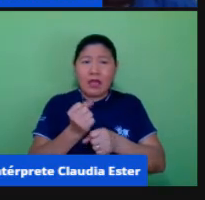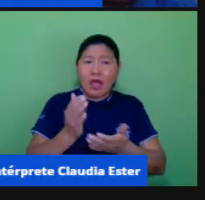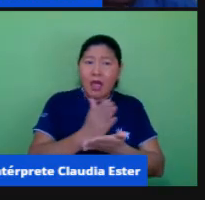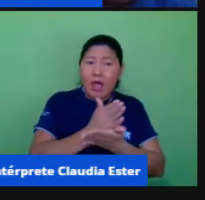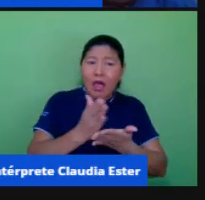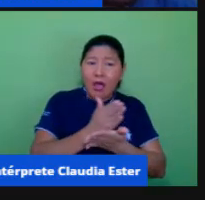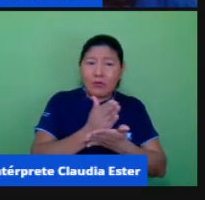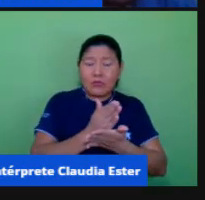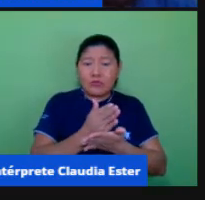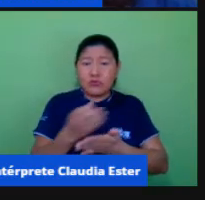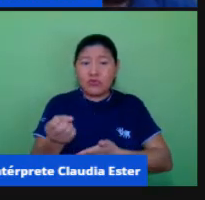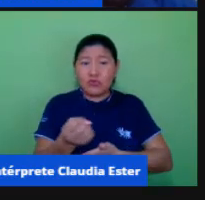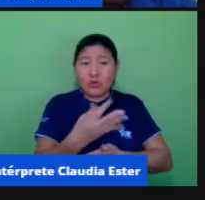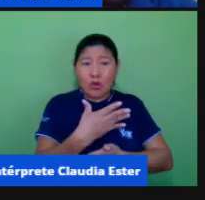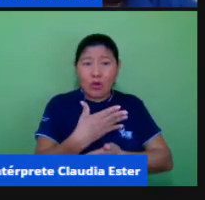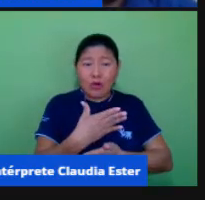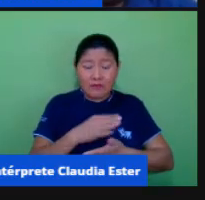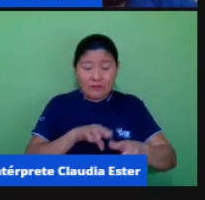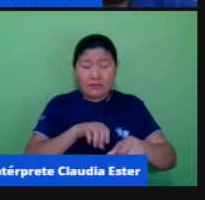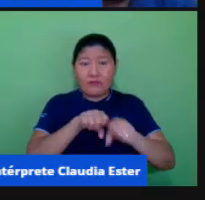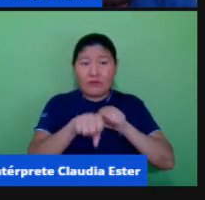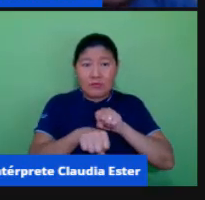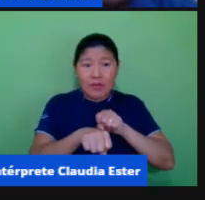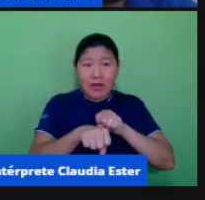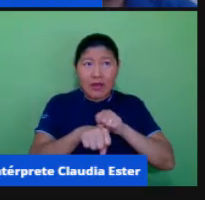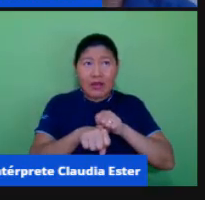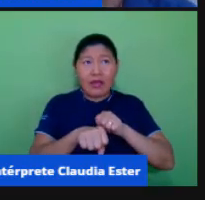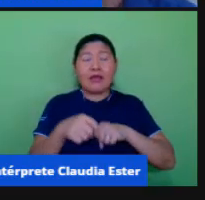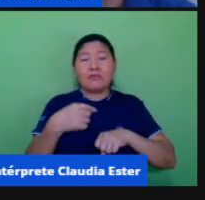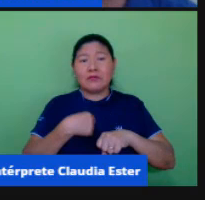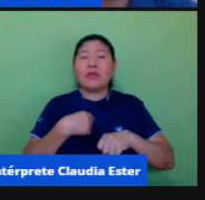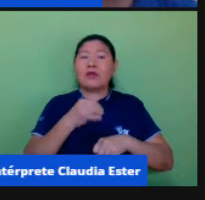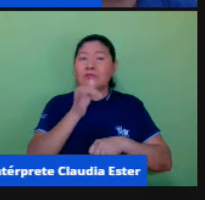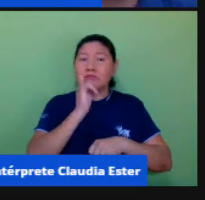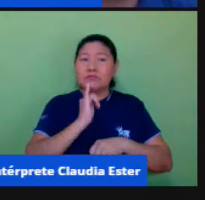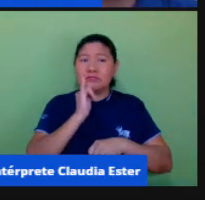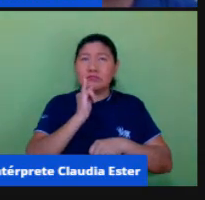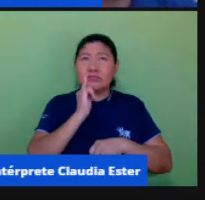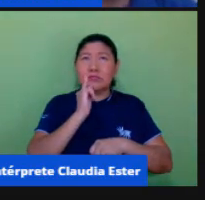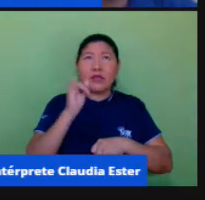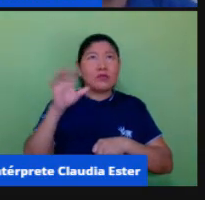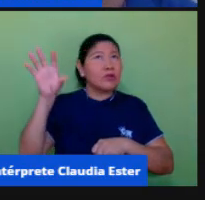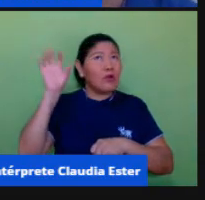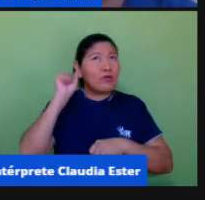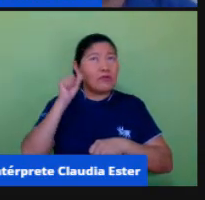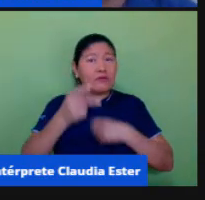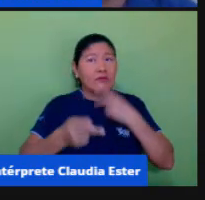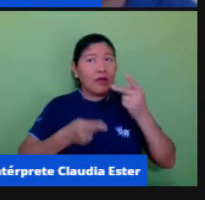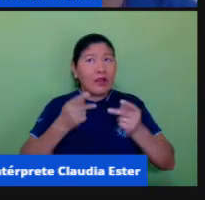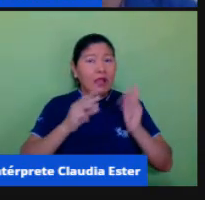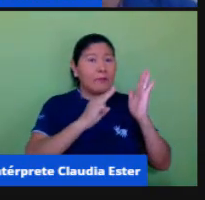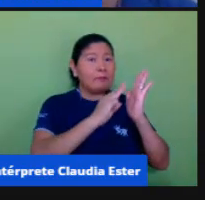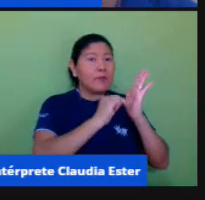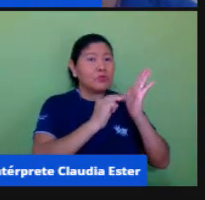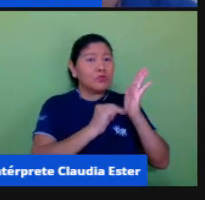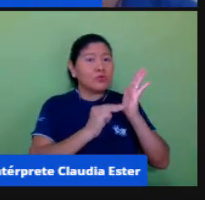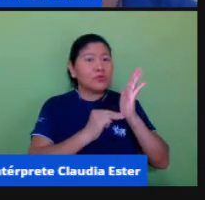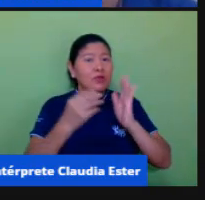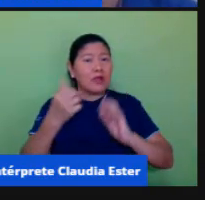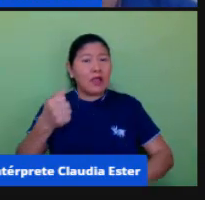metodologia ativa. Talvez até promovia alguma coisa nesse sentido, alguma aula nesse